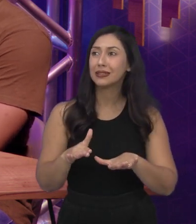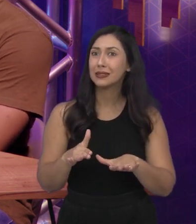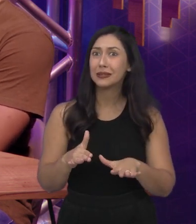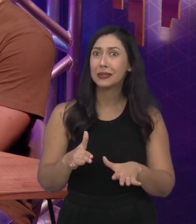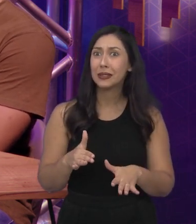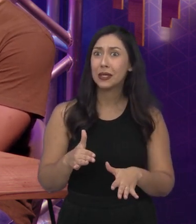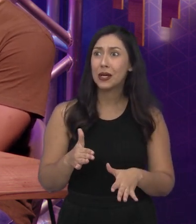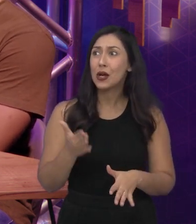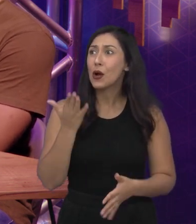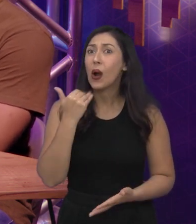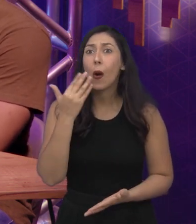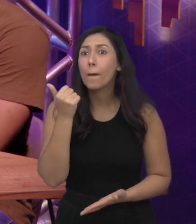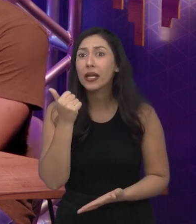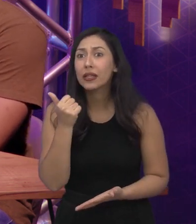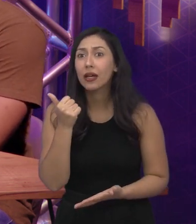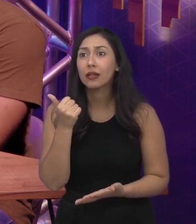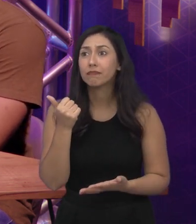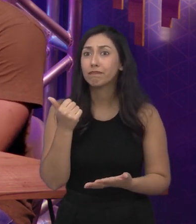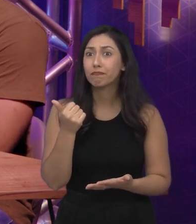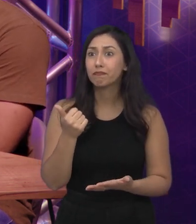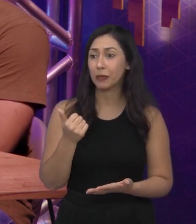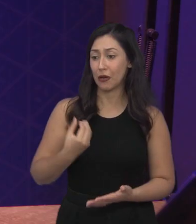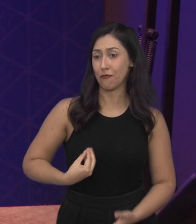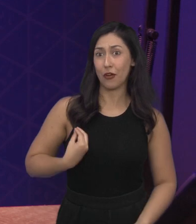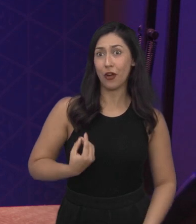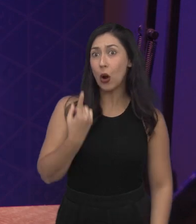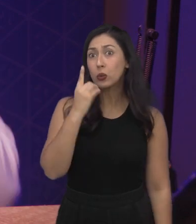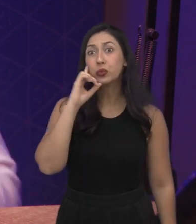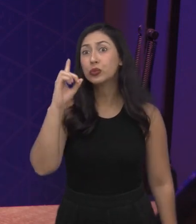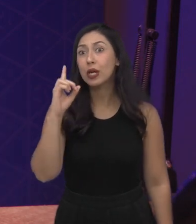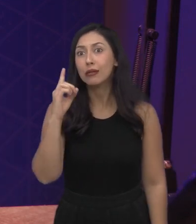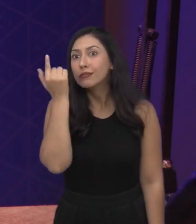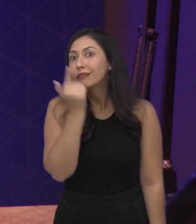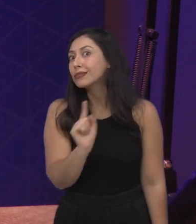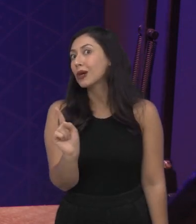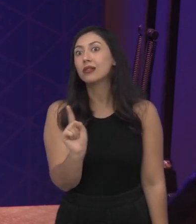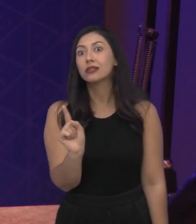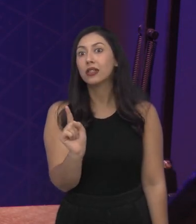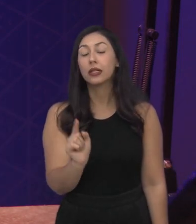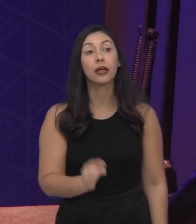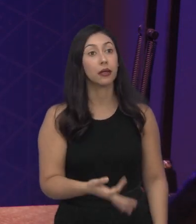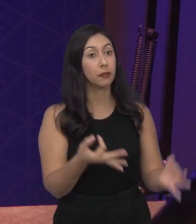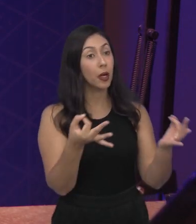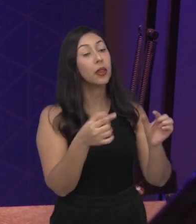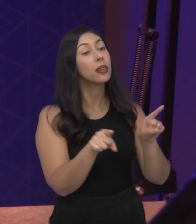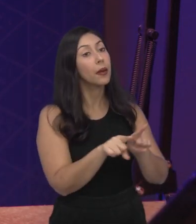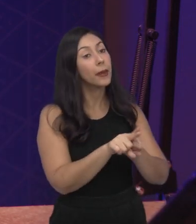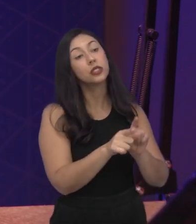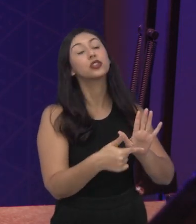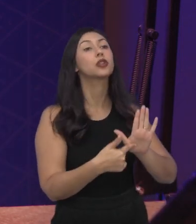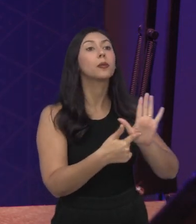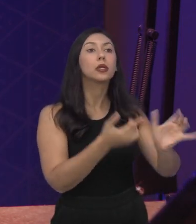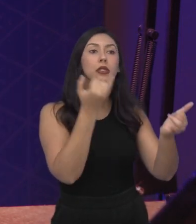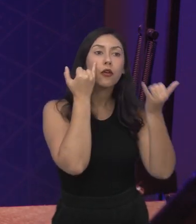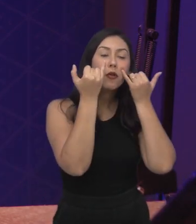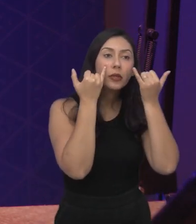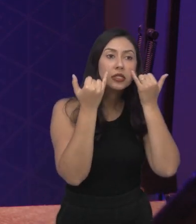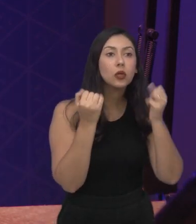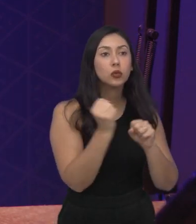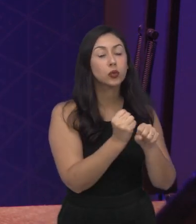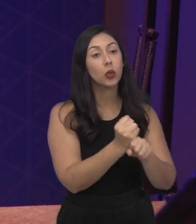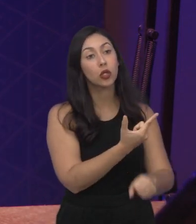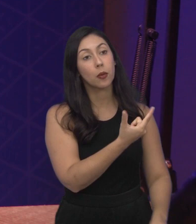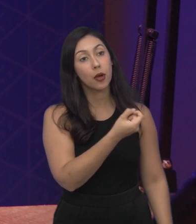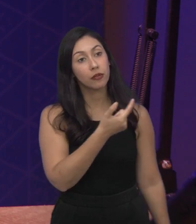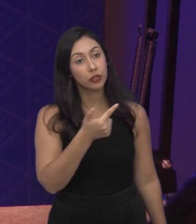o mínimo para sobreviver durante um dia. Perfeito. E daí a gente tem aqui a atualização desses dados, né? A gente tem